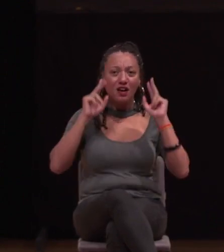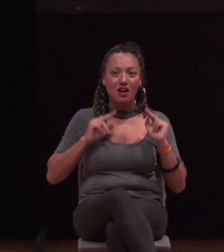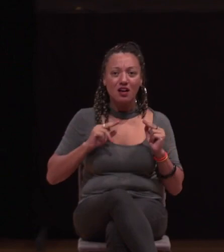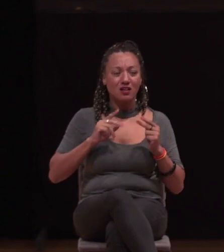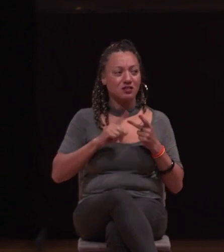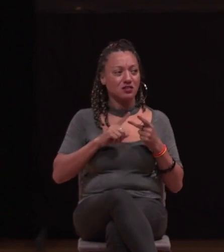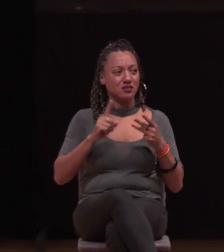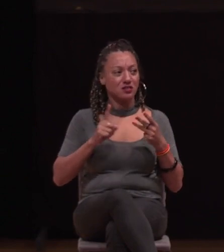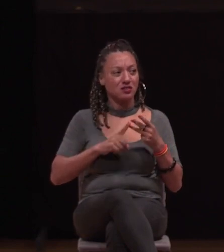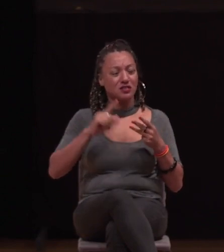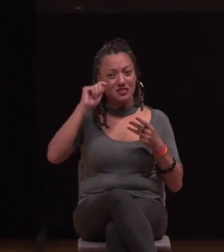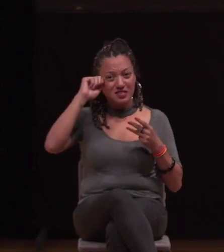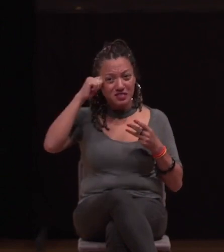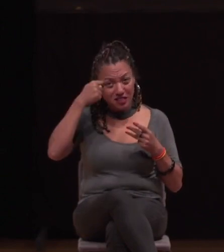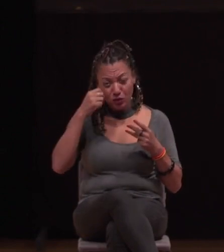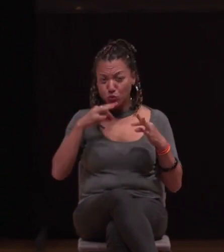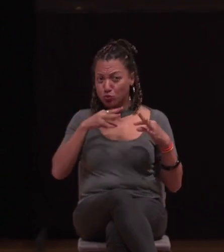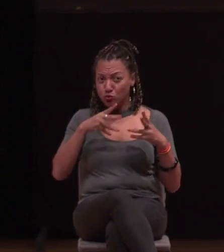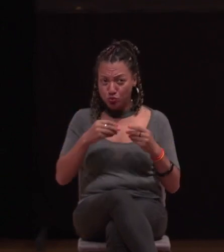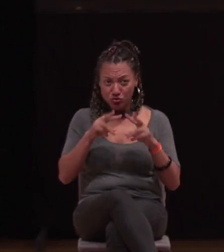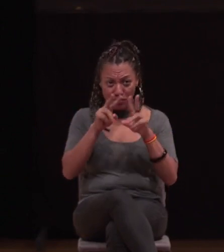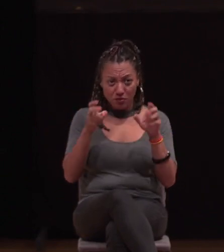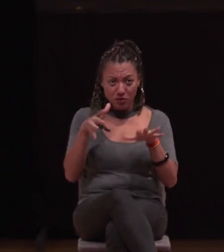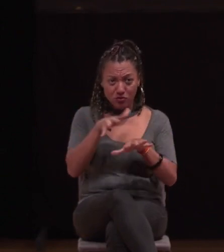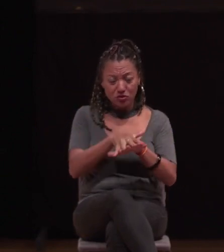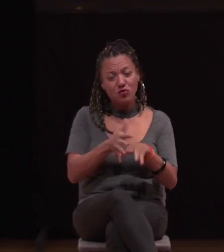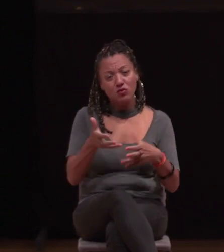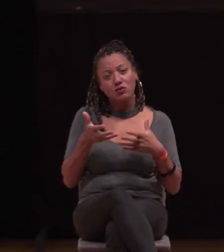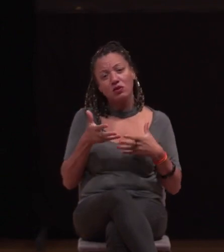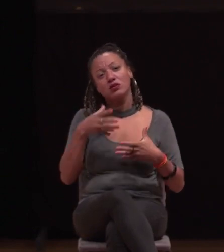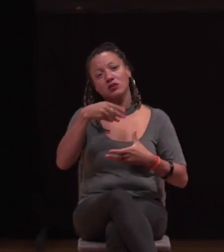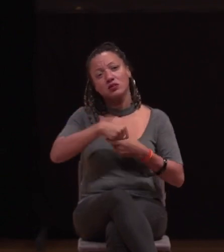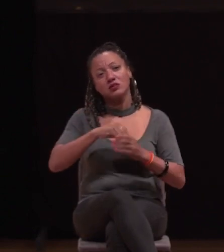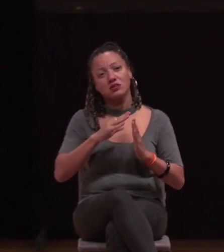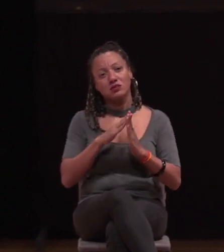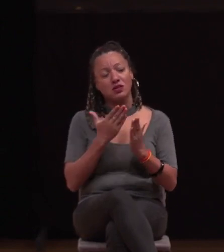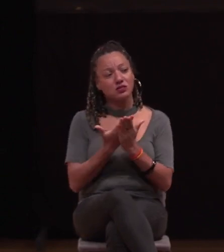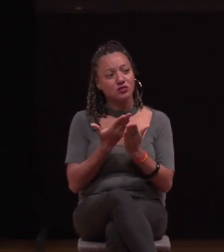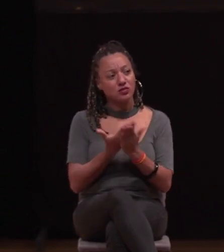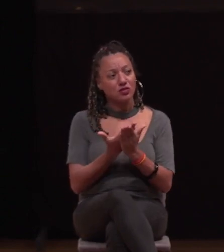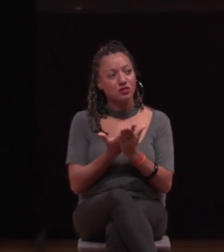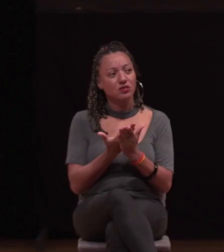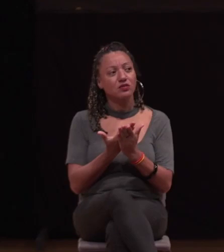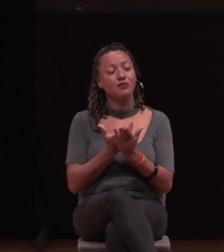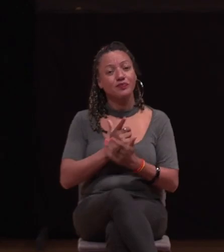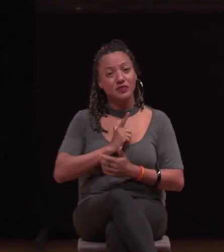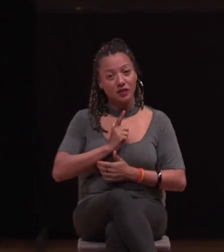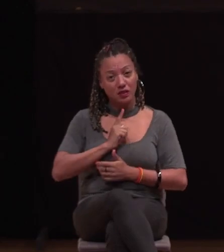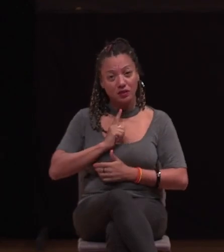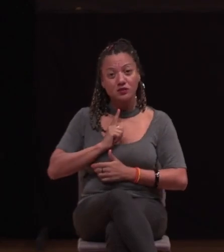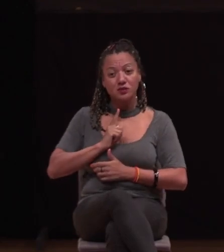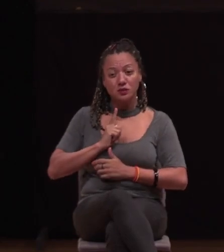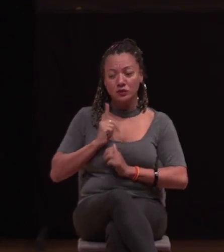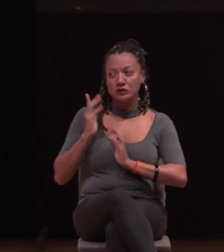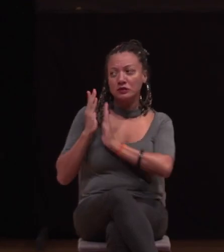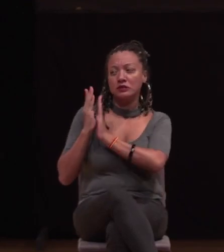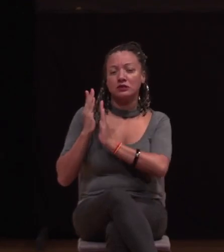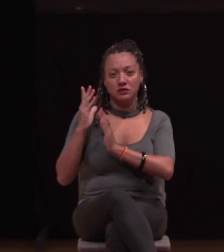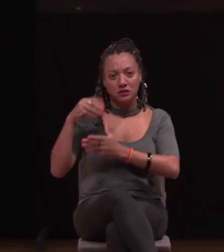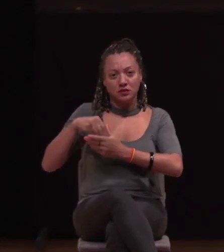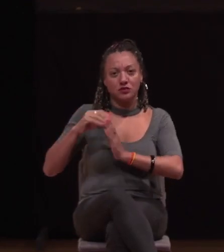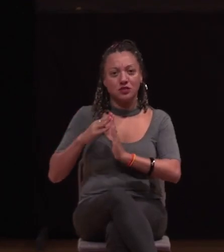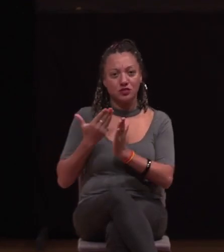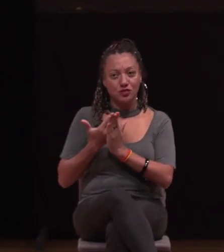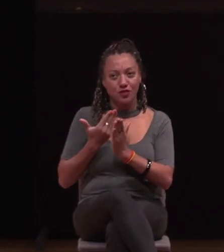negritude, de todas as inclusões. E eu realmente estou tendo enfrentamentos, até porque no sarau do ano passado a gente